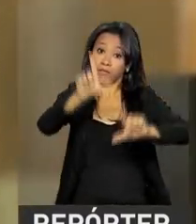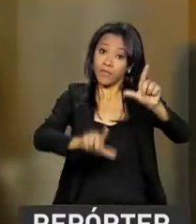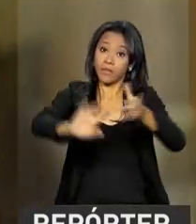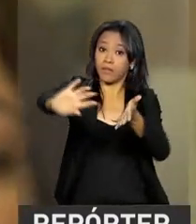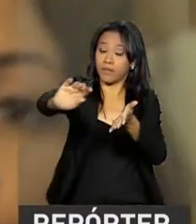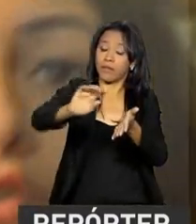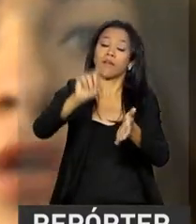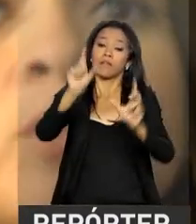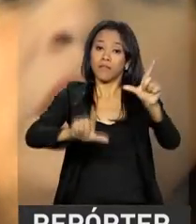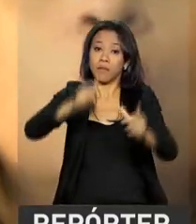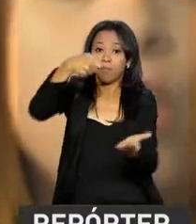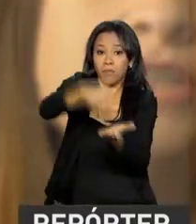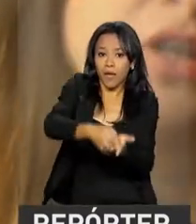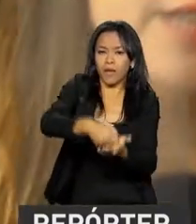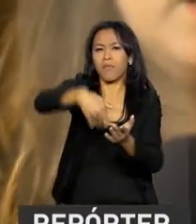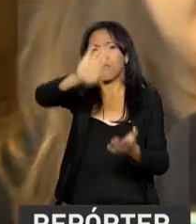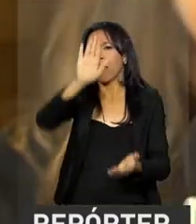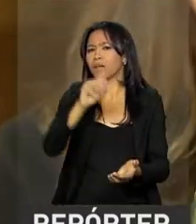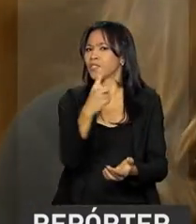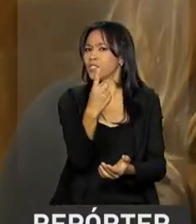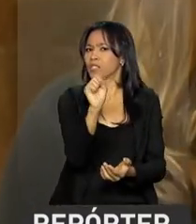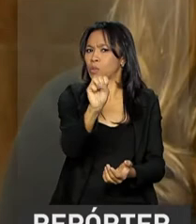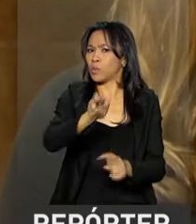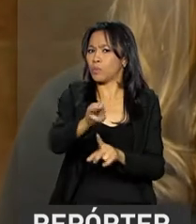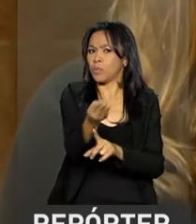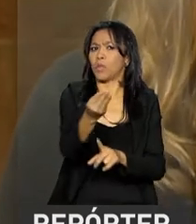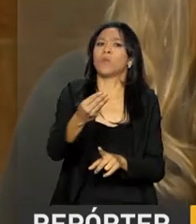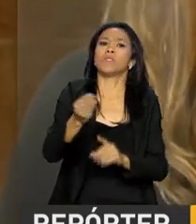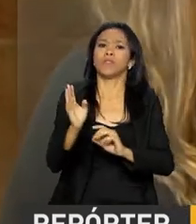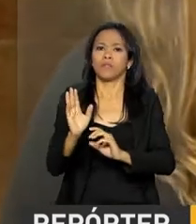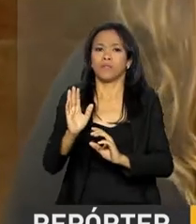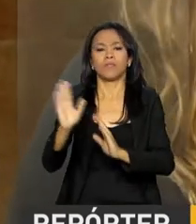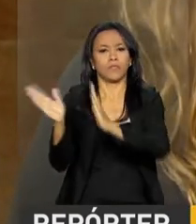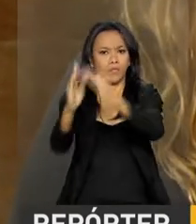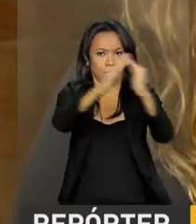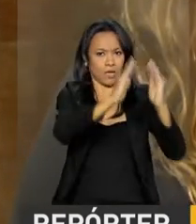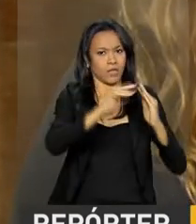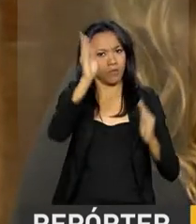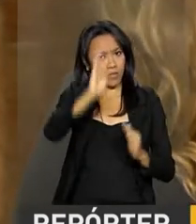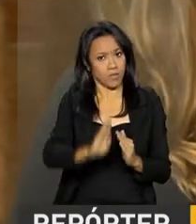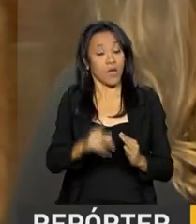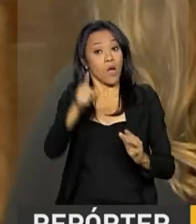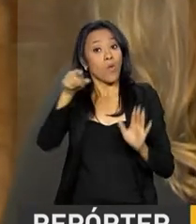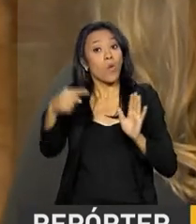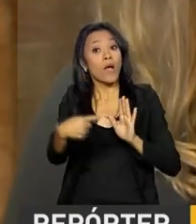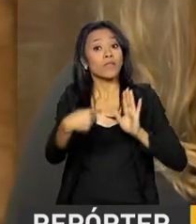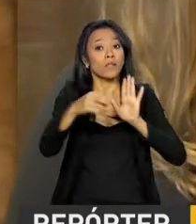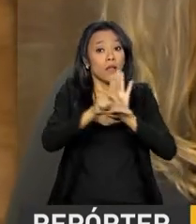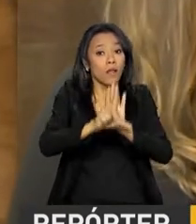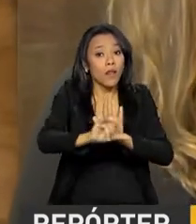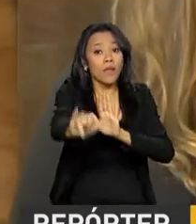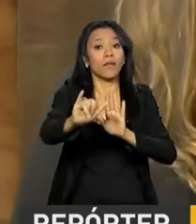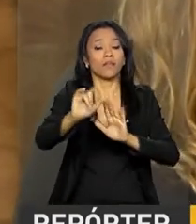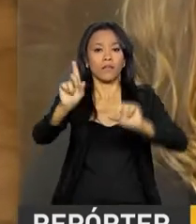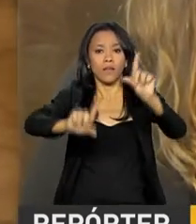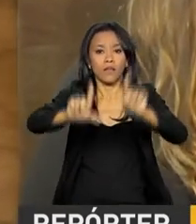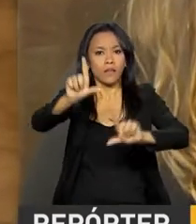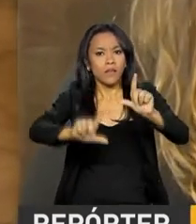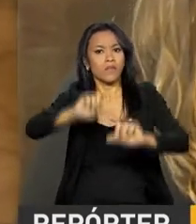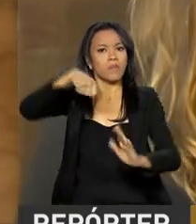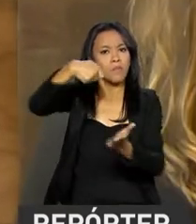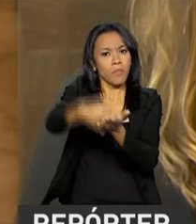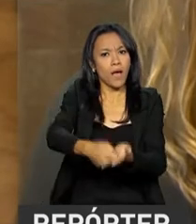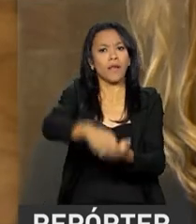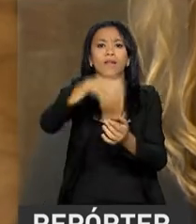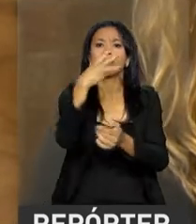hoje em mais de 18 milhões de residências brasileiras com a lei da tv paga os canais são obrigados a dedicar pelo menos três horas